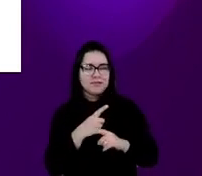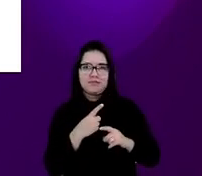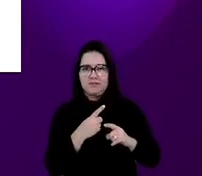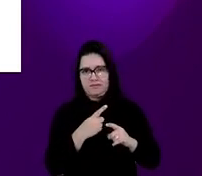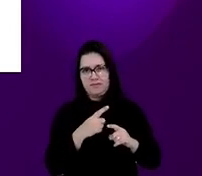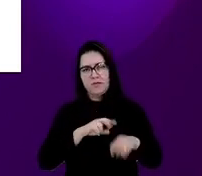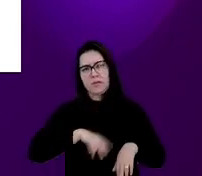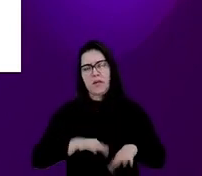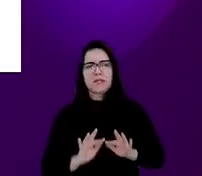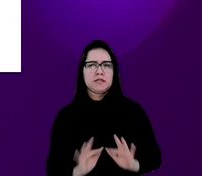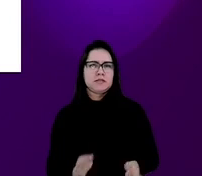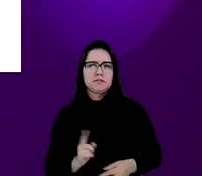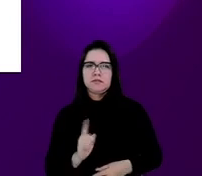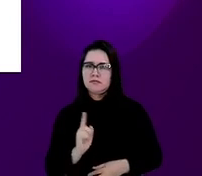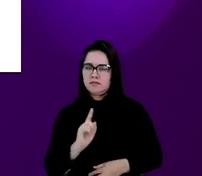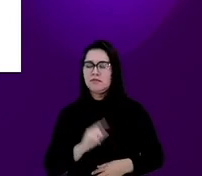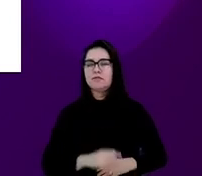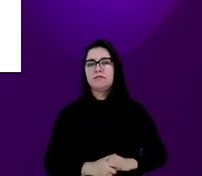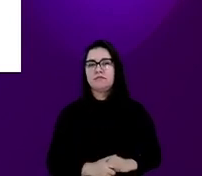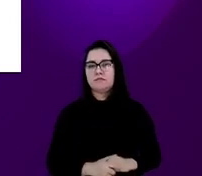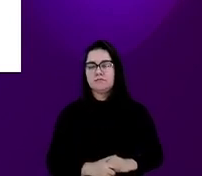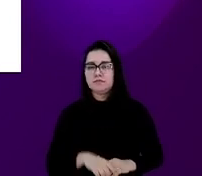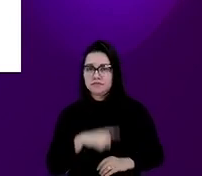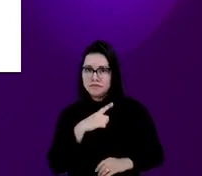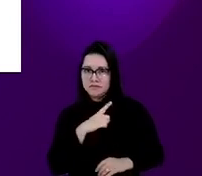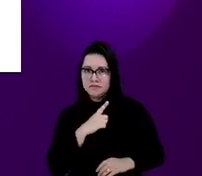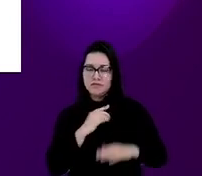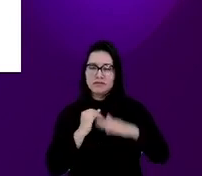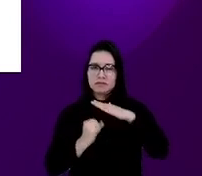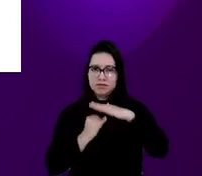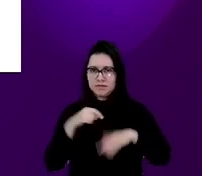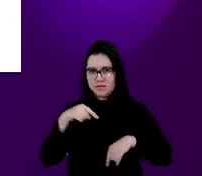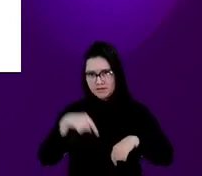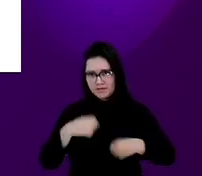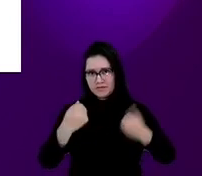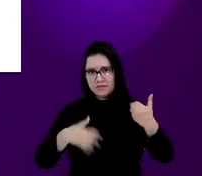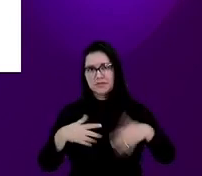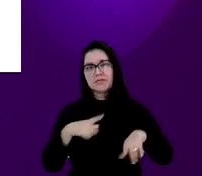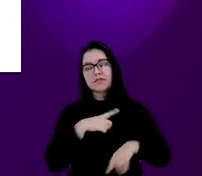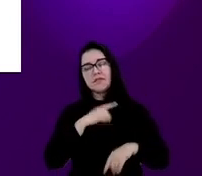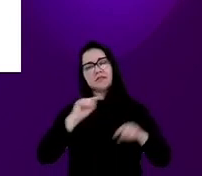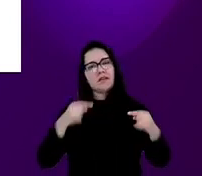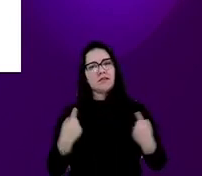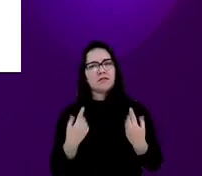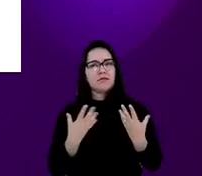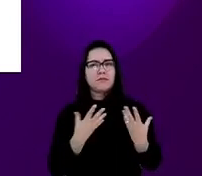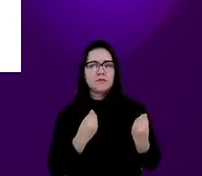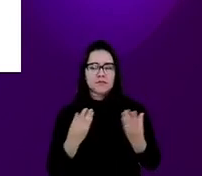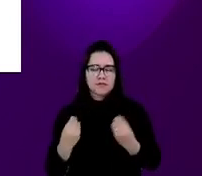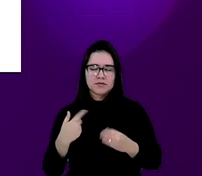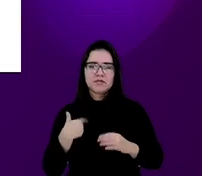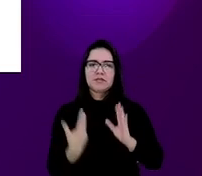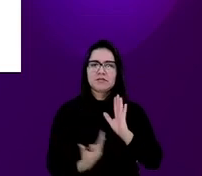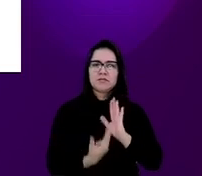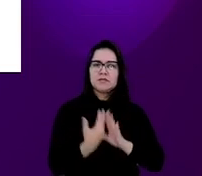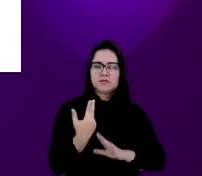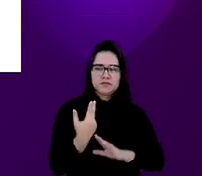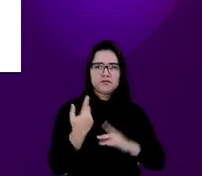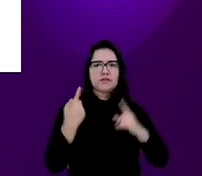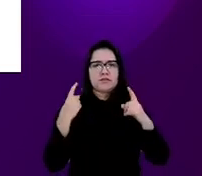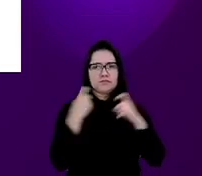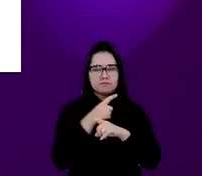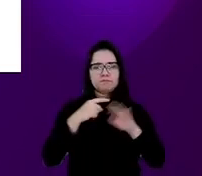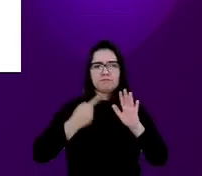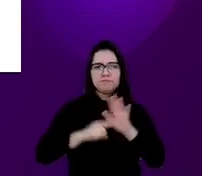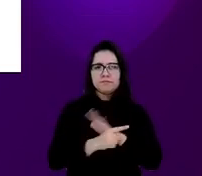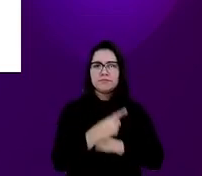A gente ainda tem, institucionalmente falando, muitos desafios de cirurgias complexas que são